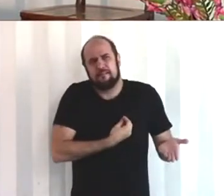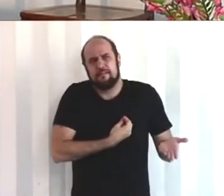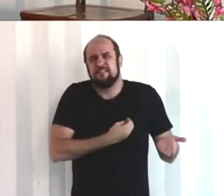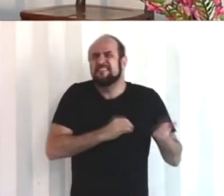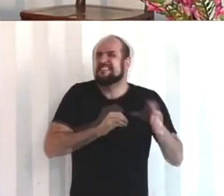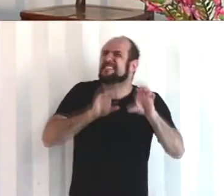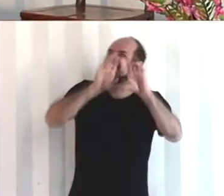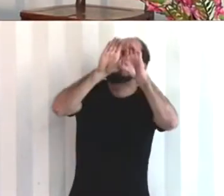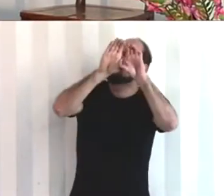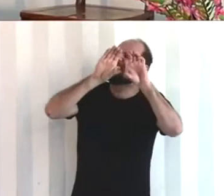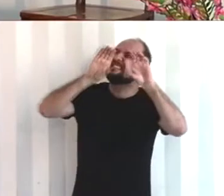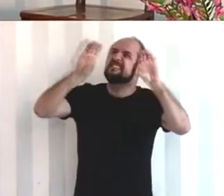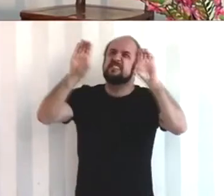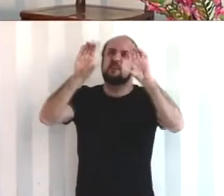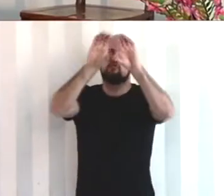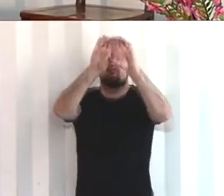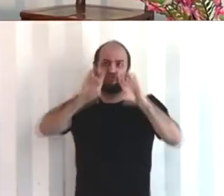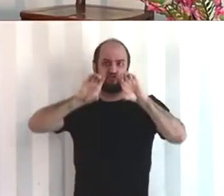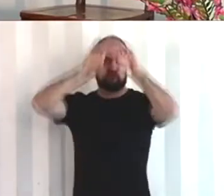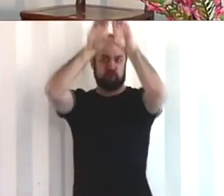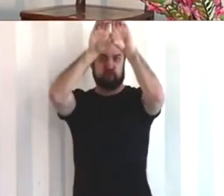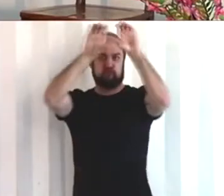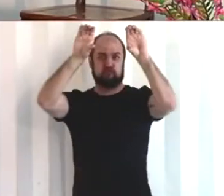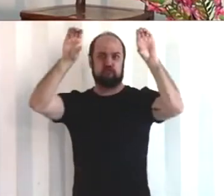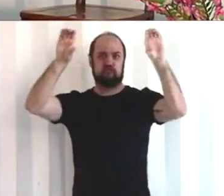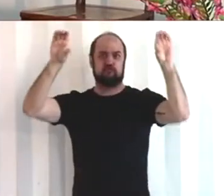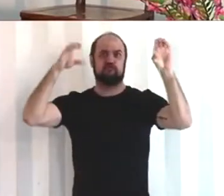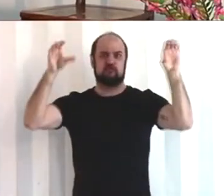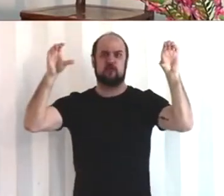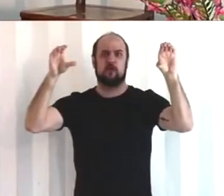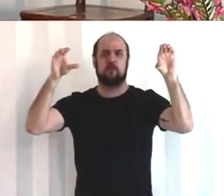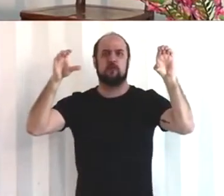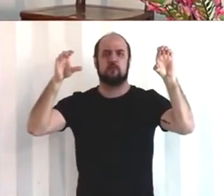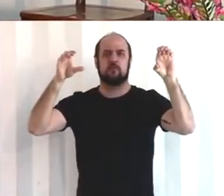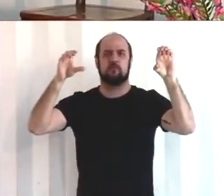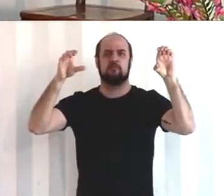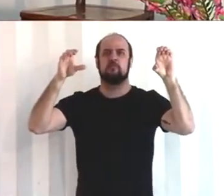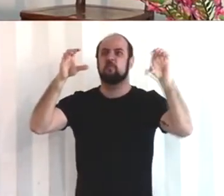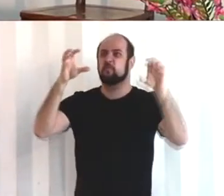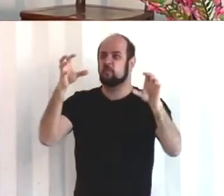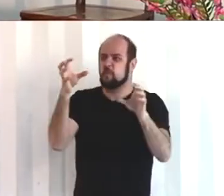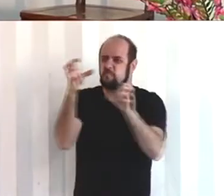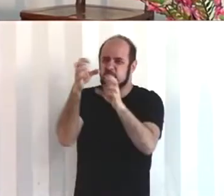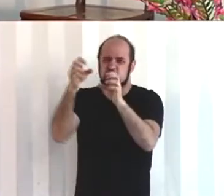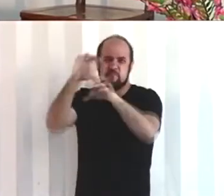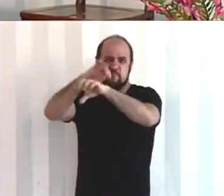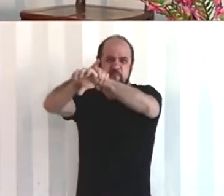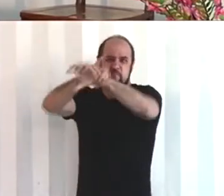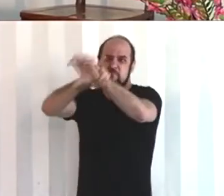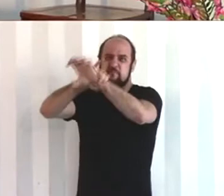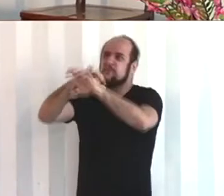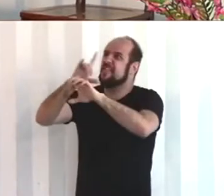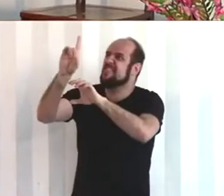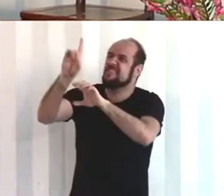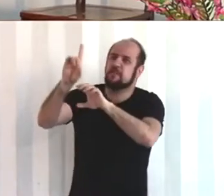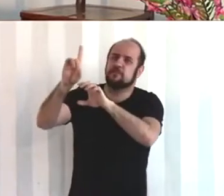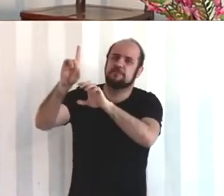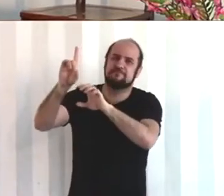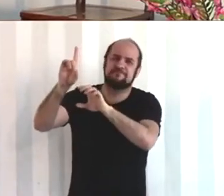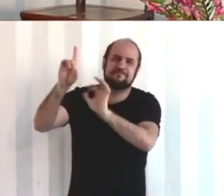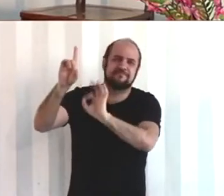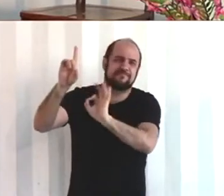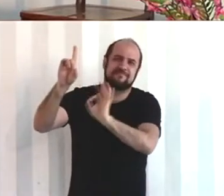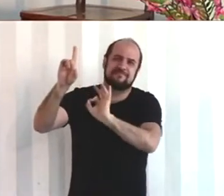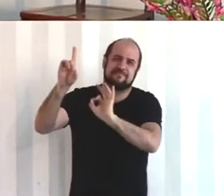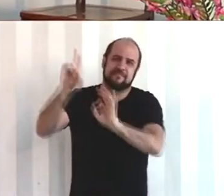até o céu dos céus não te pode conter, quanto menos esta